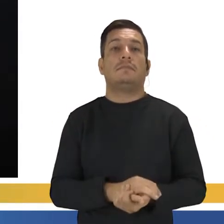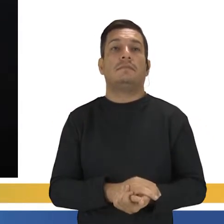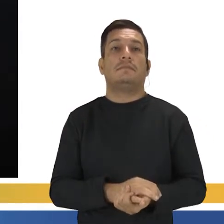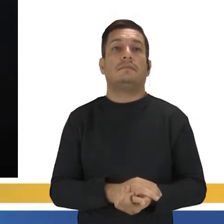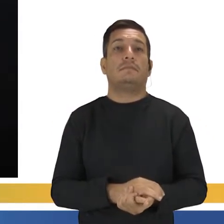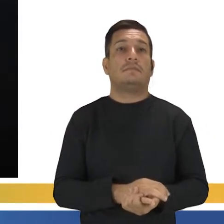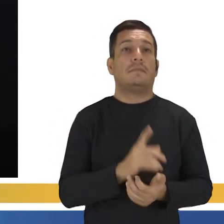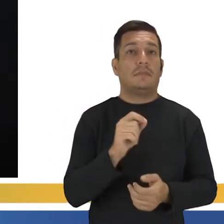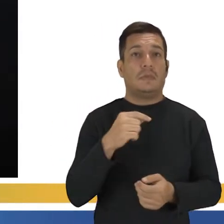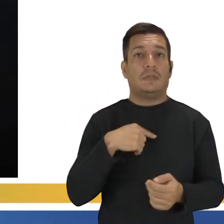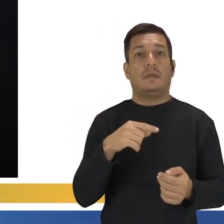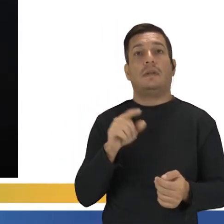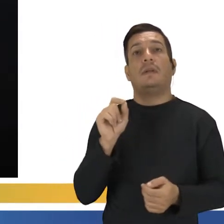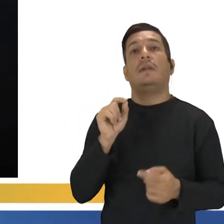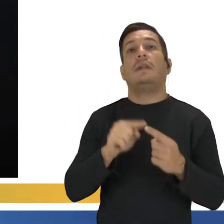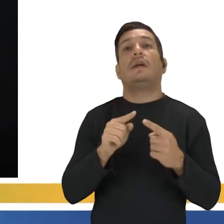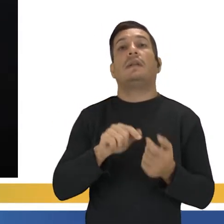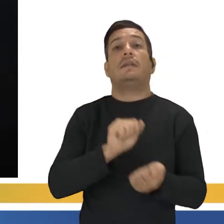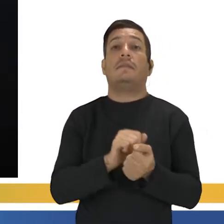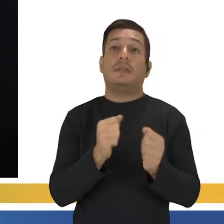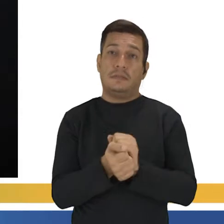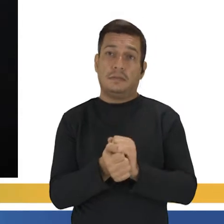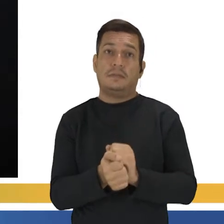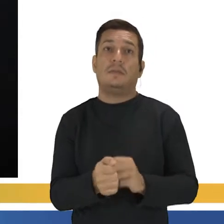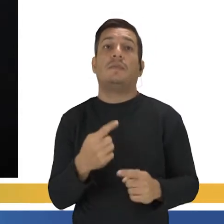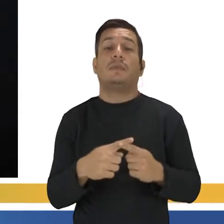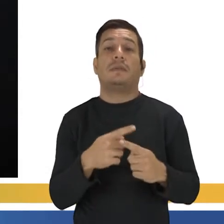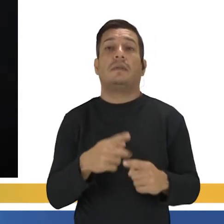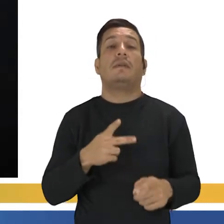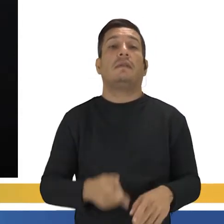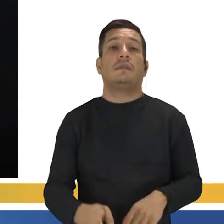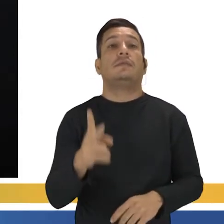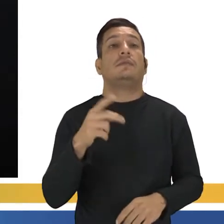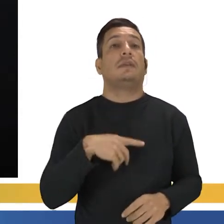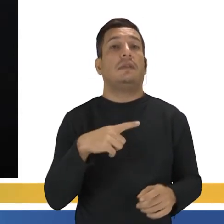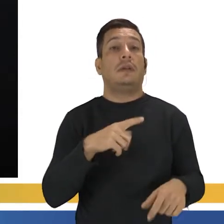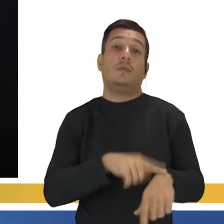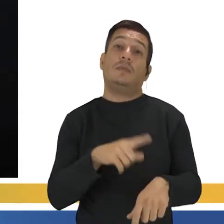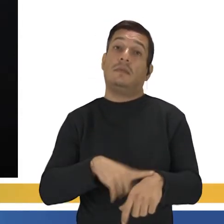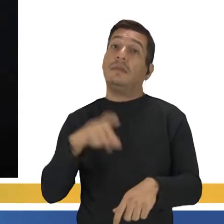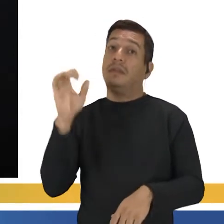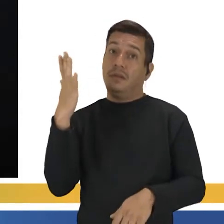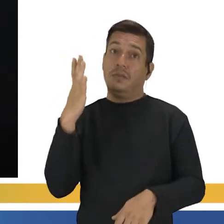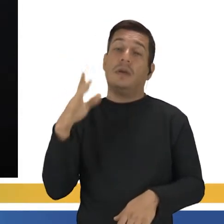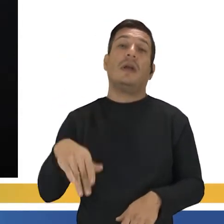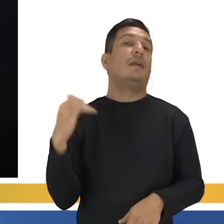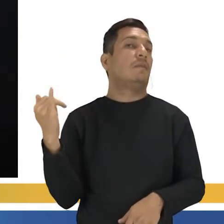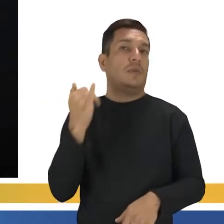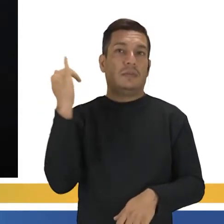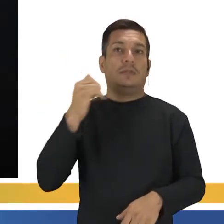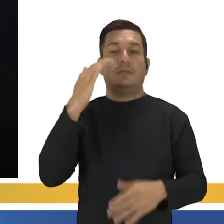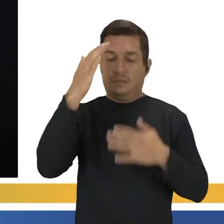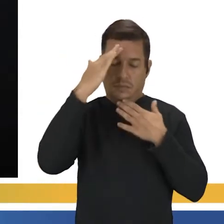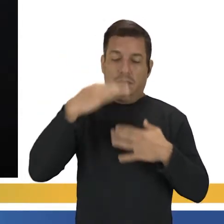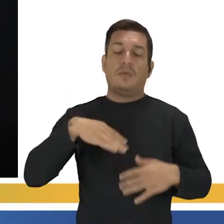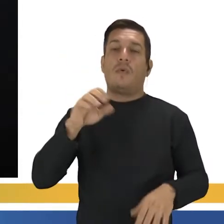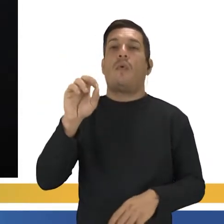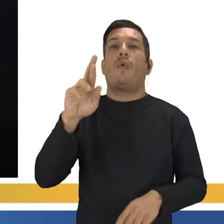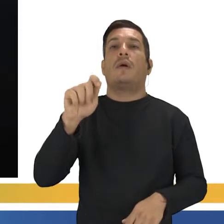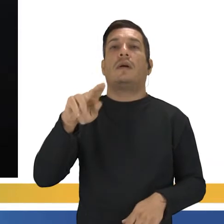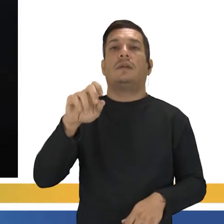não tem sentido, tá? Você vai dançar e não vai sair do mesmo lugar, tá? Além disso, deve ter uma progressão dentro do